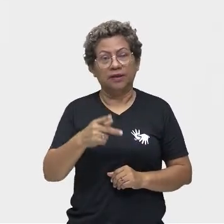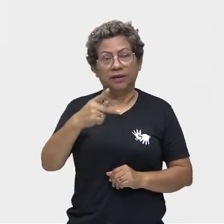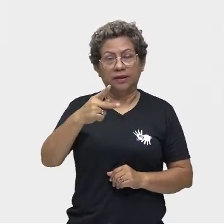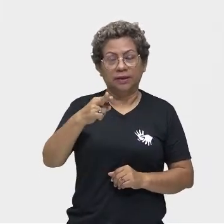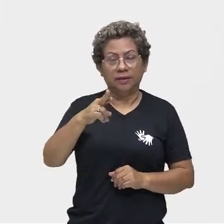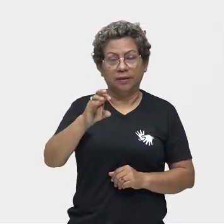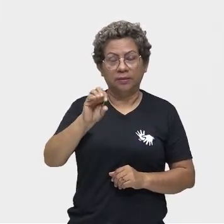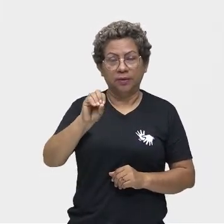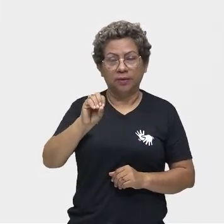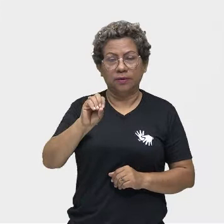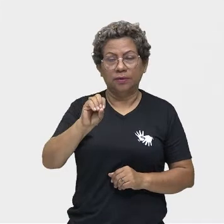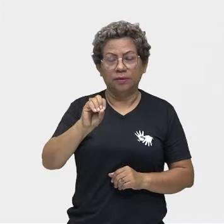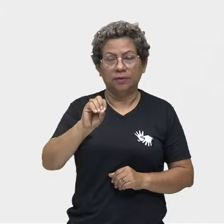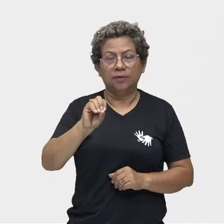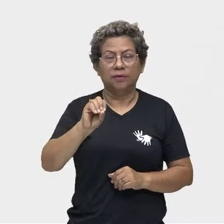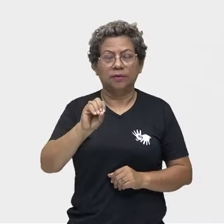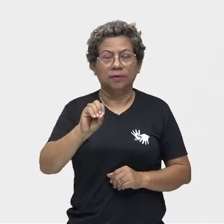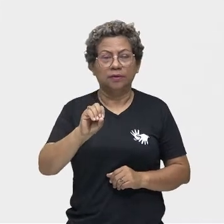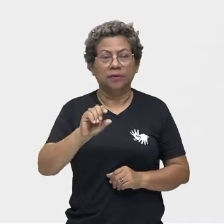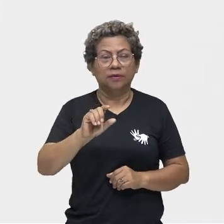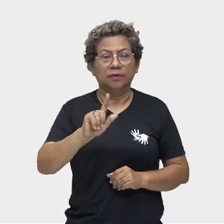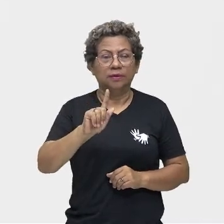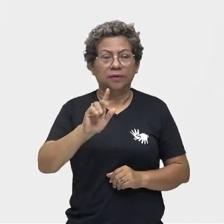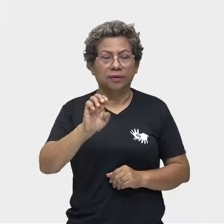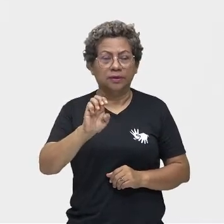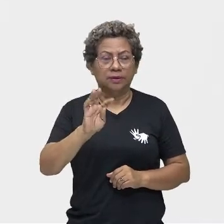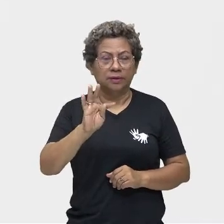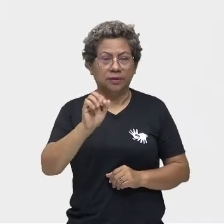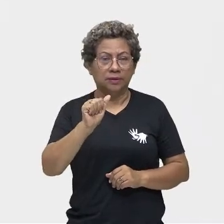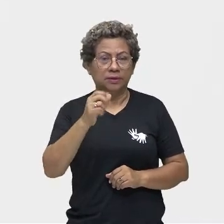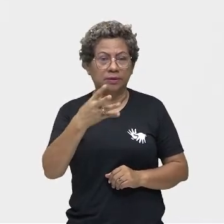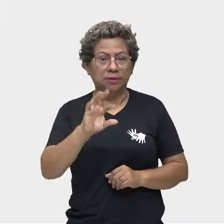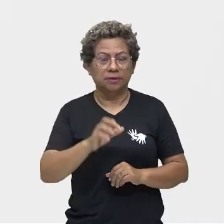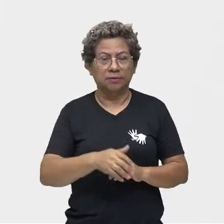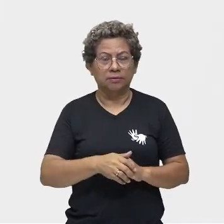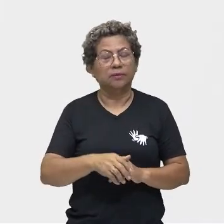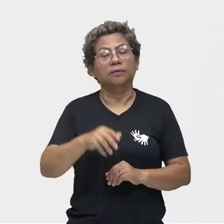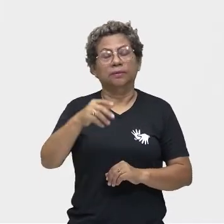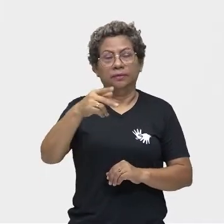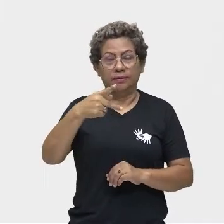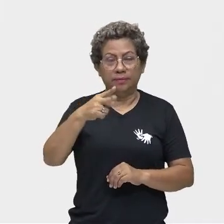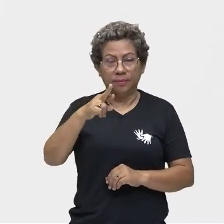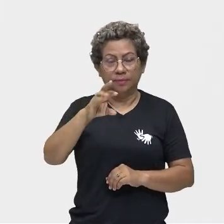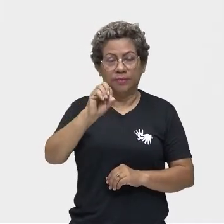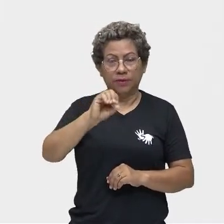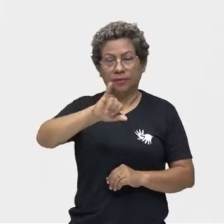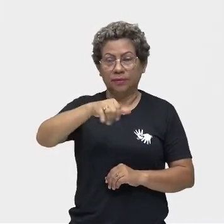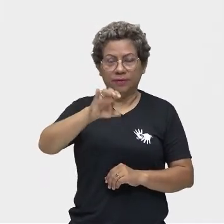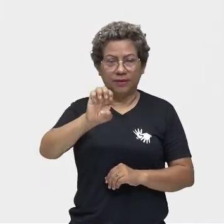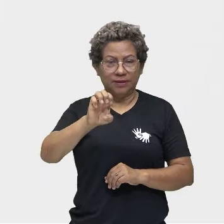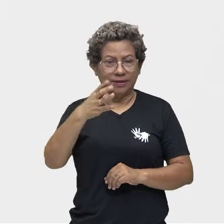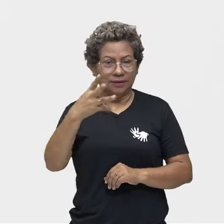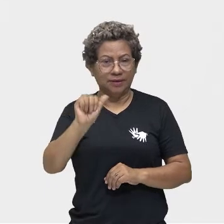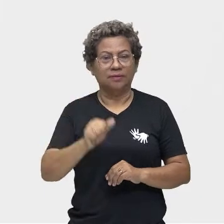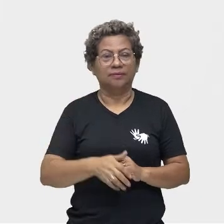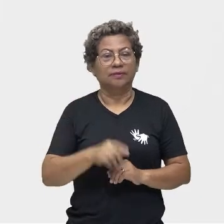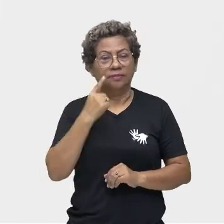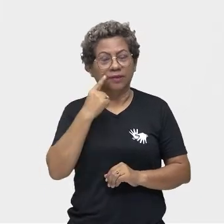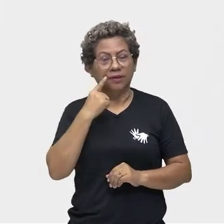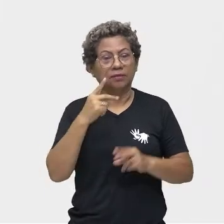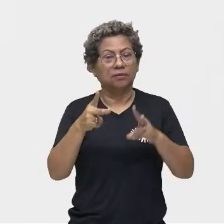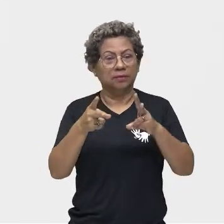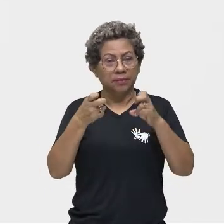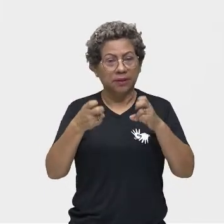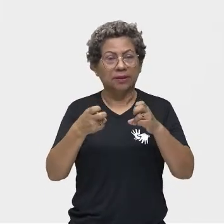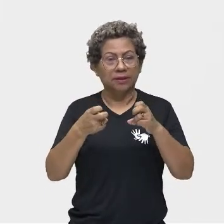sobre a hipotenusa. Então essa nossa primeira relação diz o seguinte, né, que A vezes H, ou seja, a hipotenusa vezes a altura